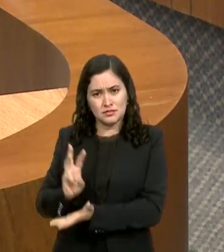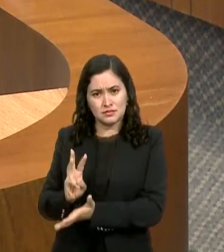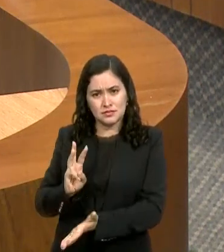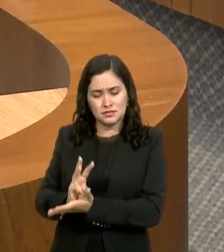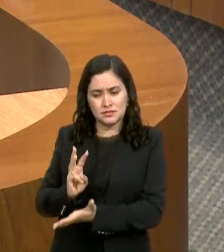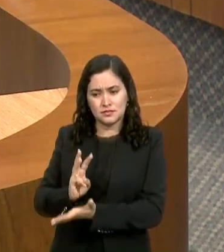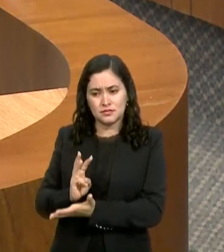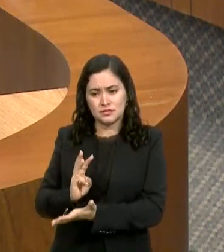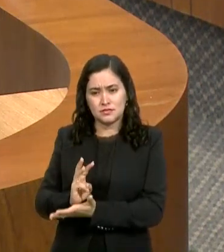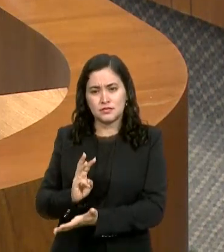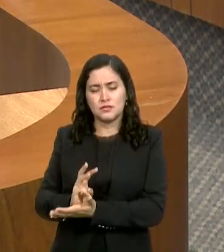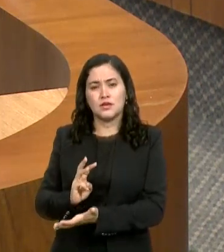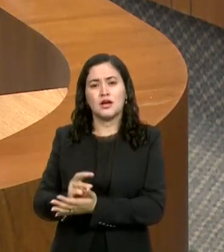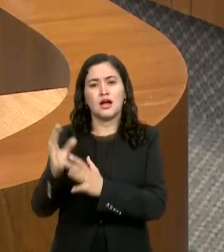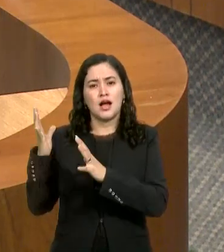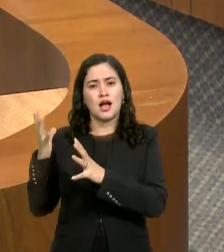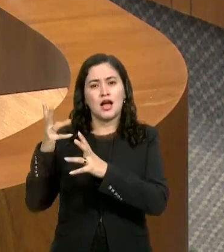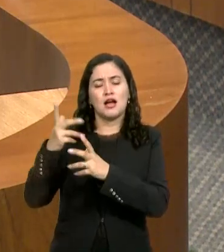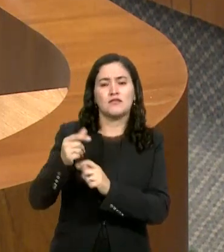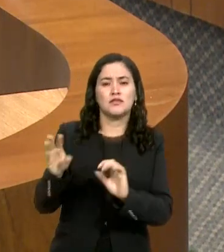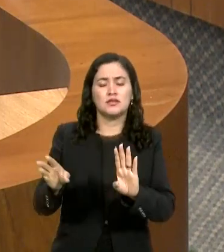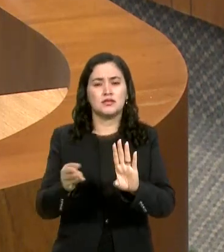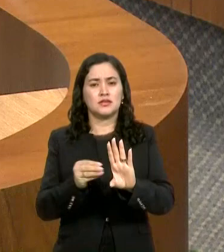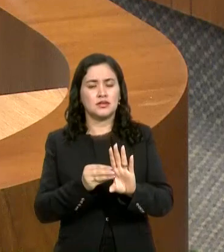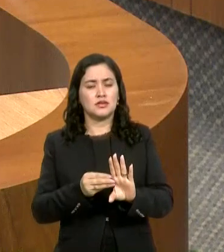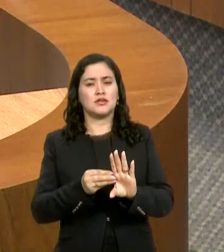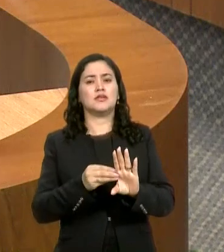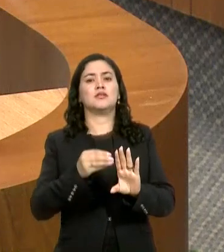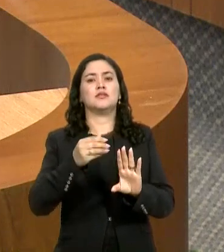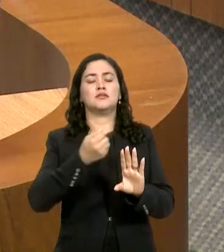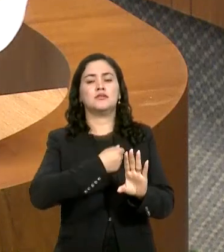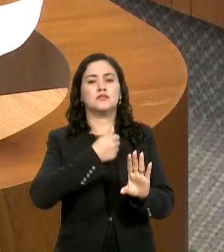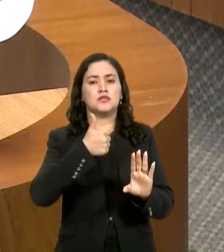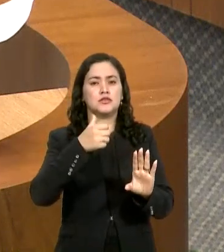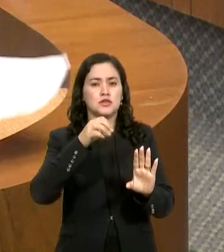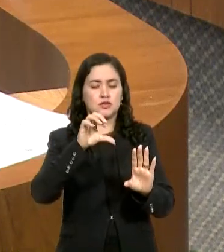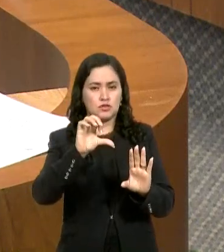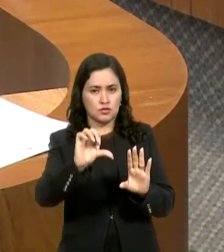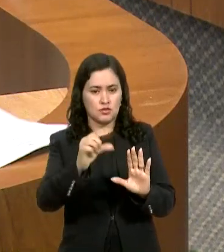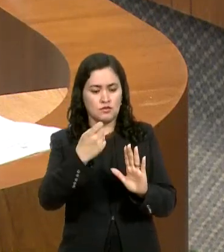de janeiro de 94, teve o parecer favorável de todas as comissões.